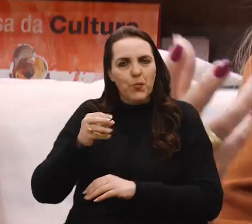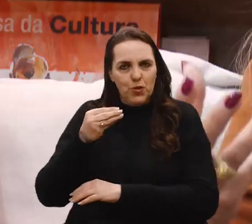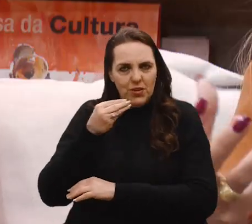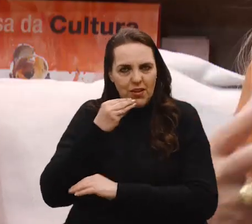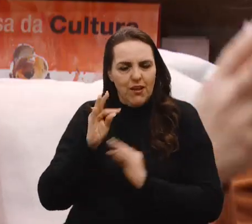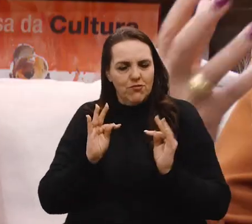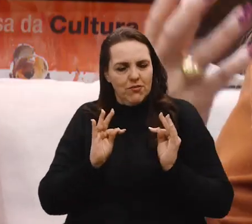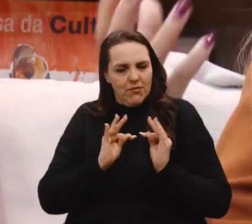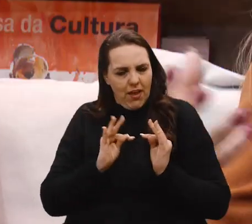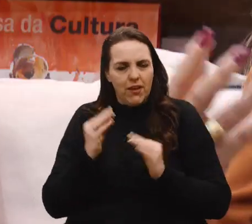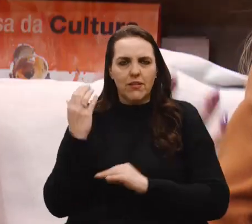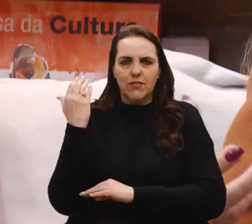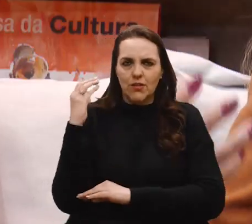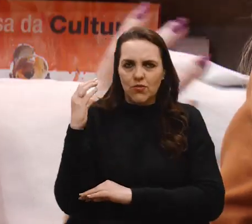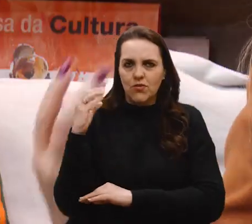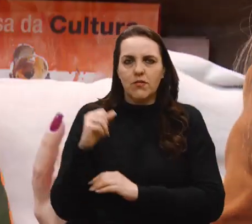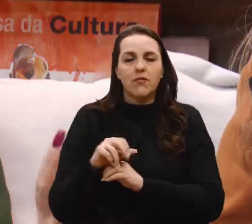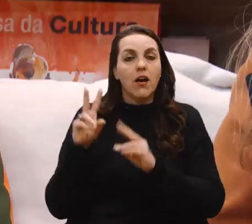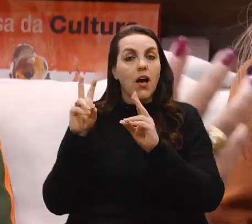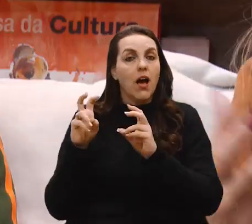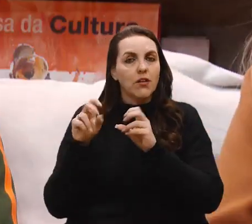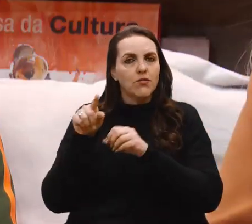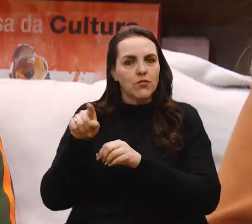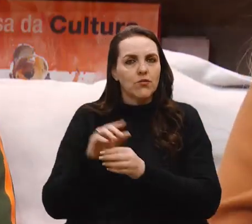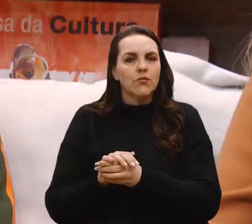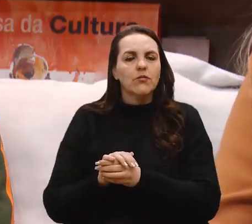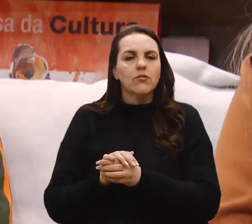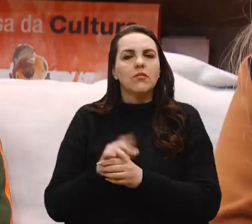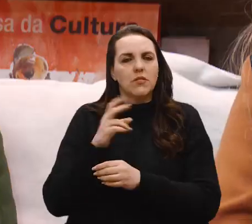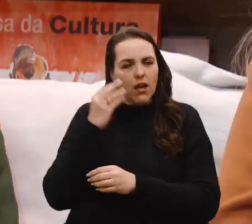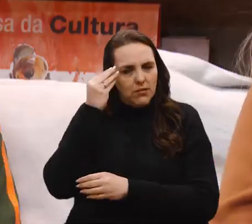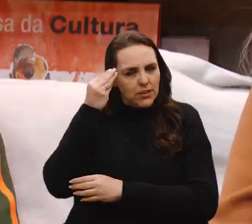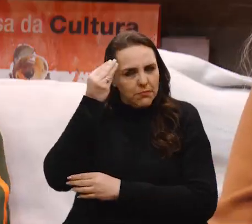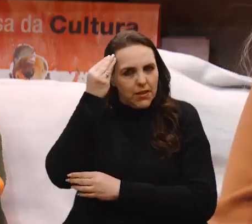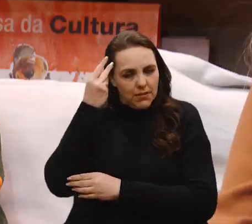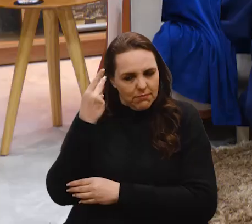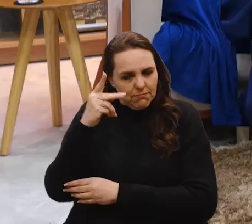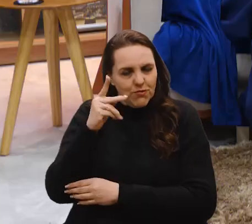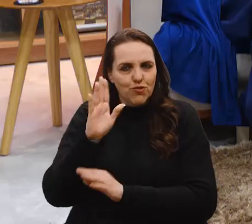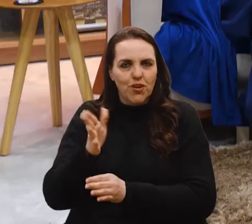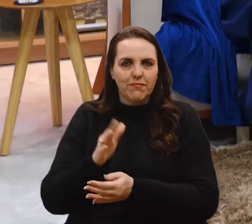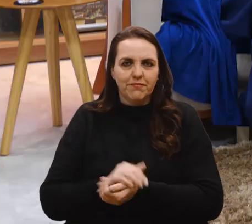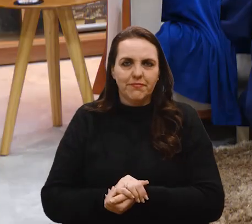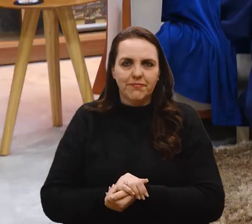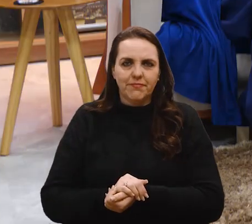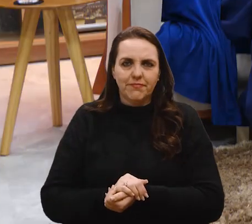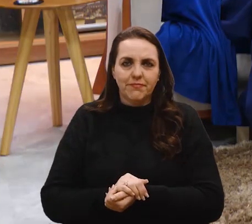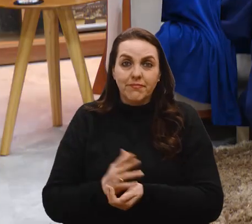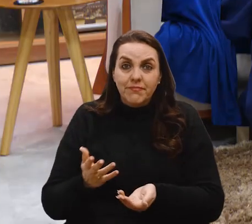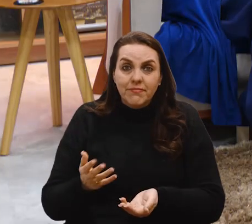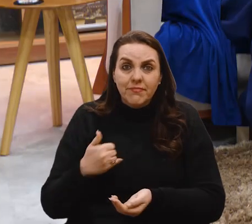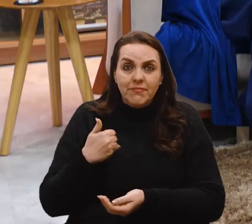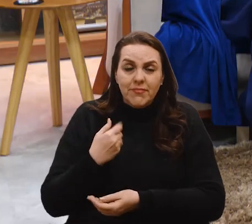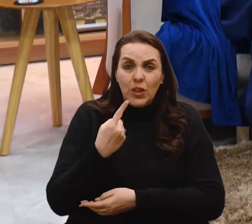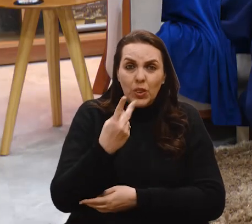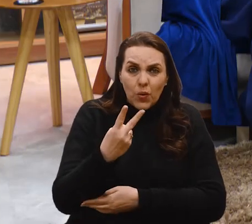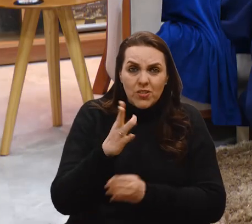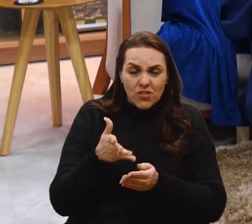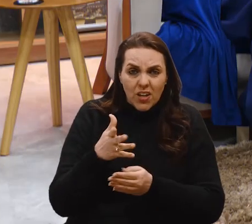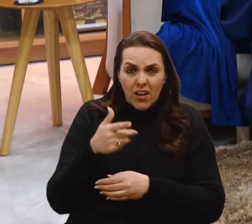técnica, científica, de conversar sobre os assuntos que aí sim é da expertise dele, né? Pedro, 12 anos, já na